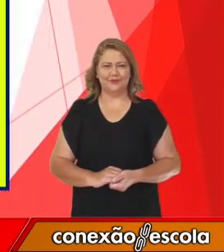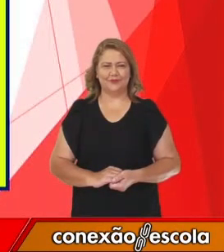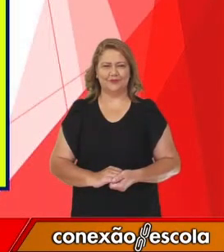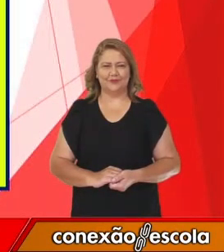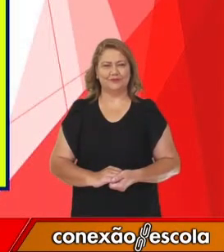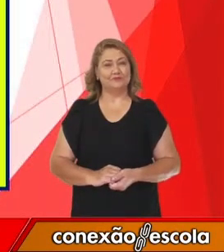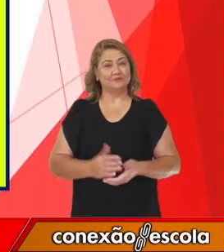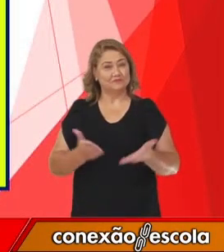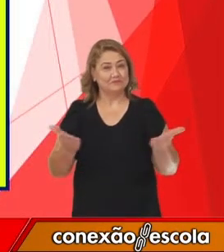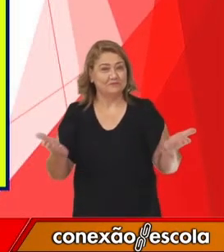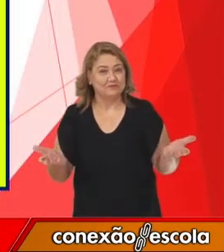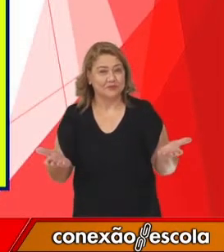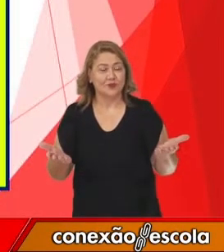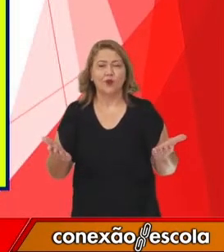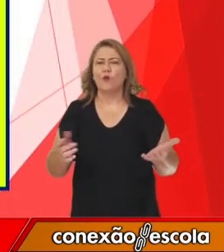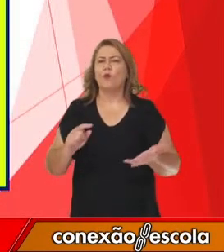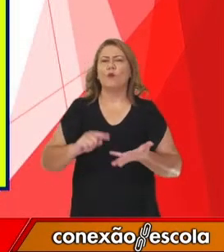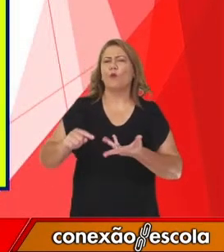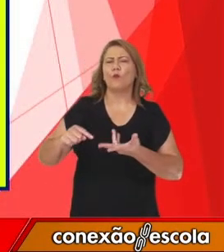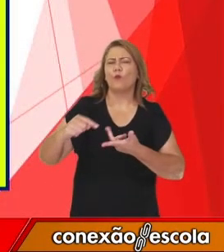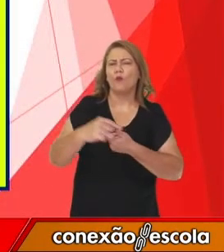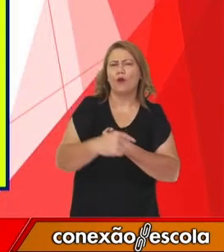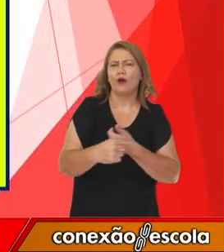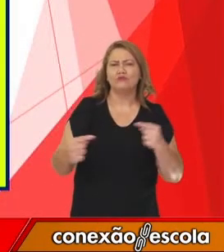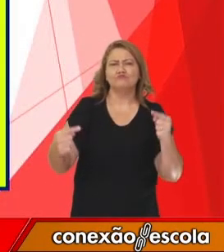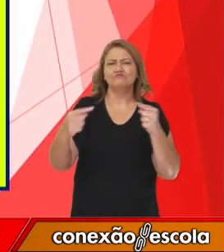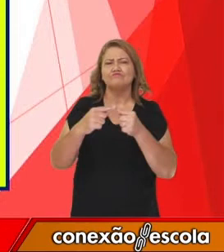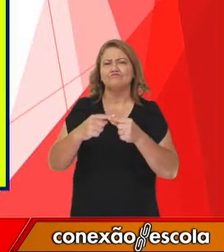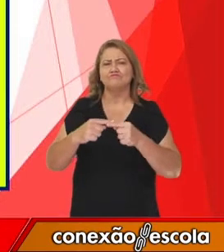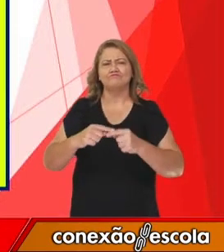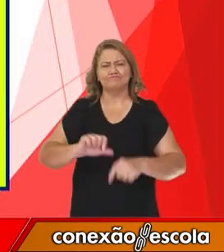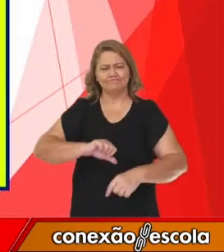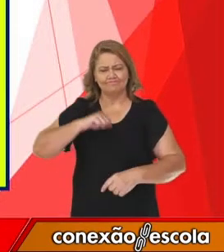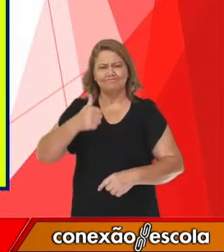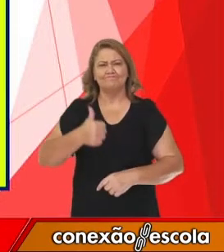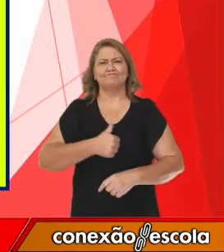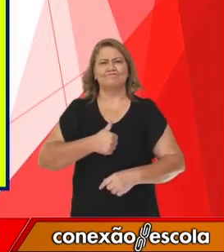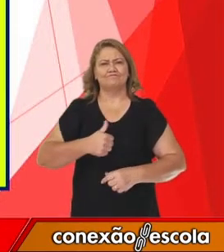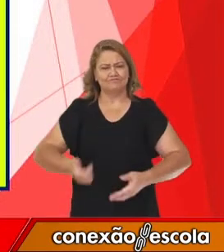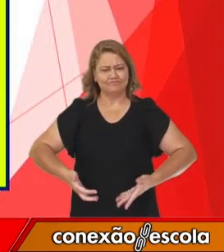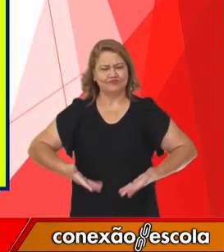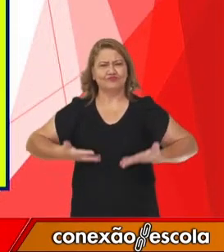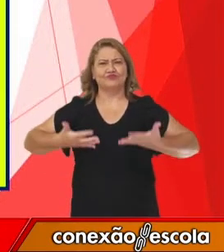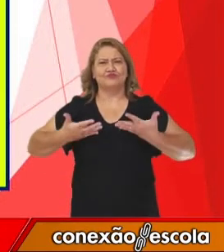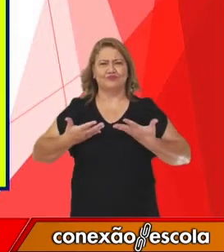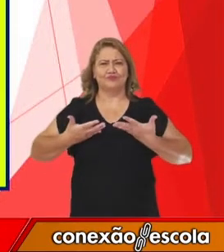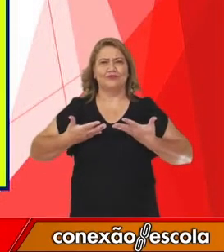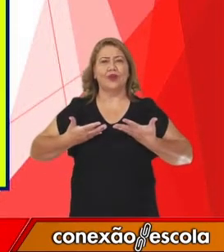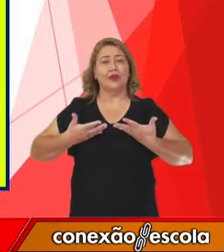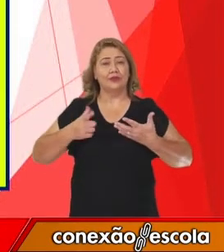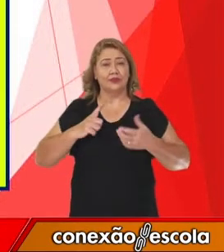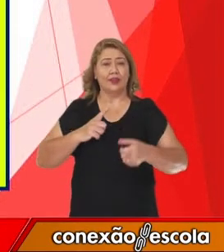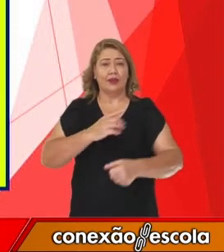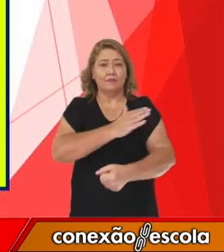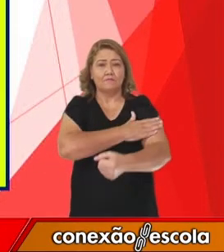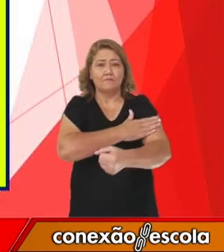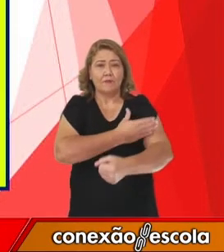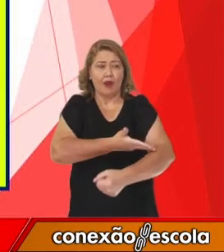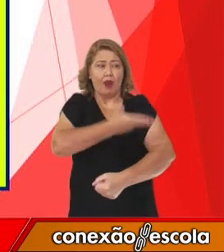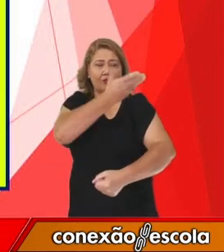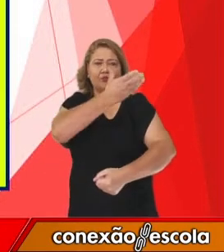é bom pessoal Quais são os benefícios do Tai Chi Chuan ele Diminui a pressão arterial